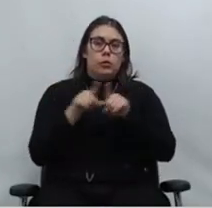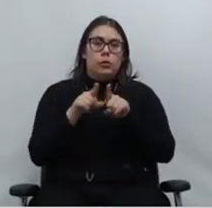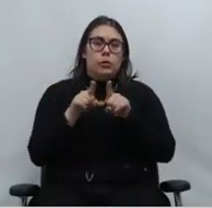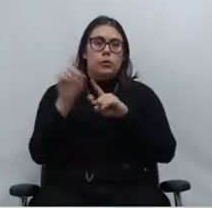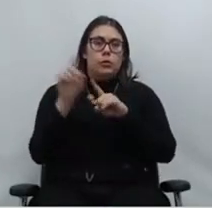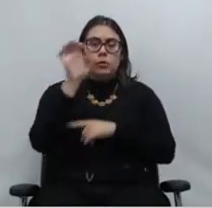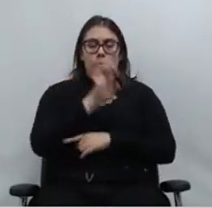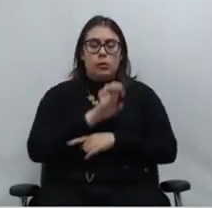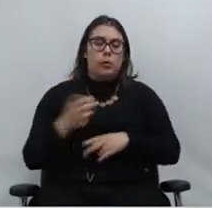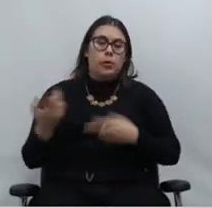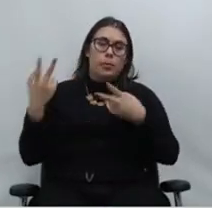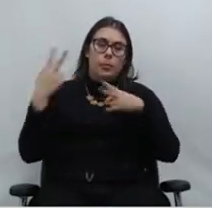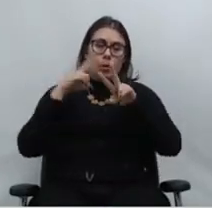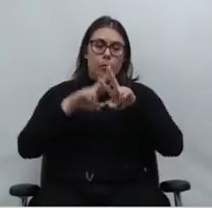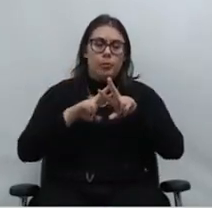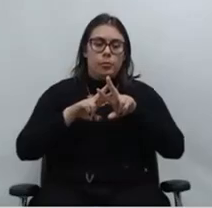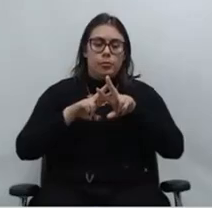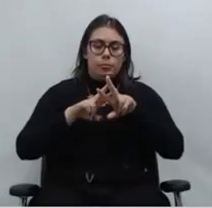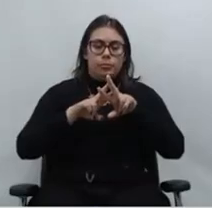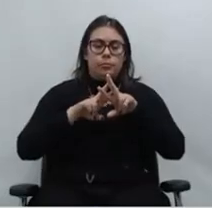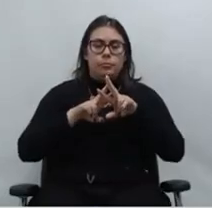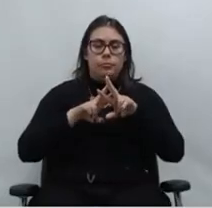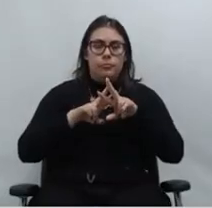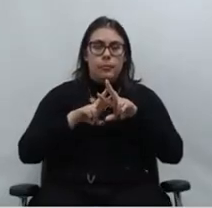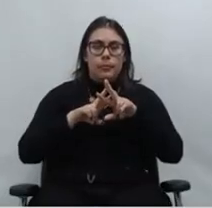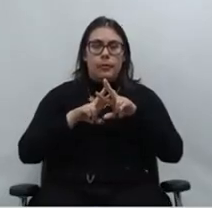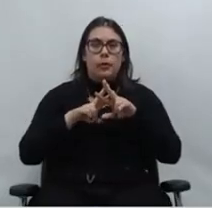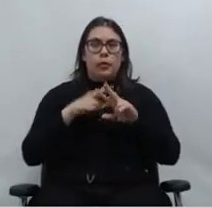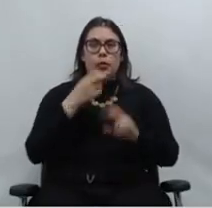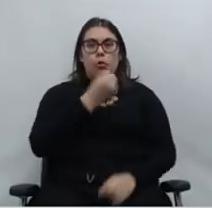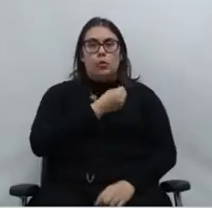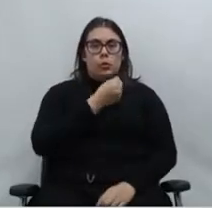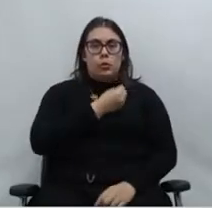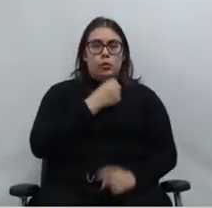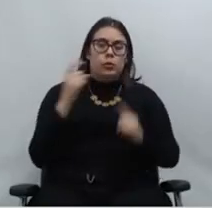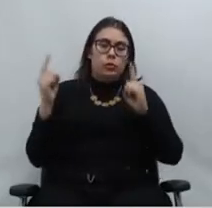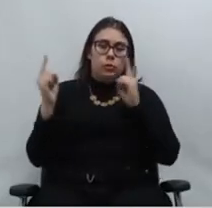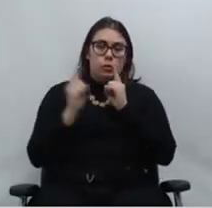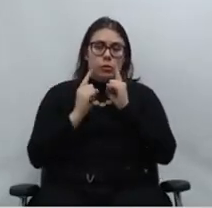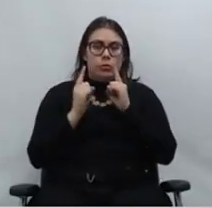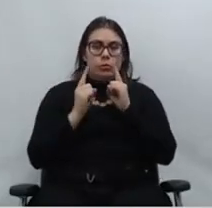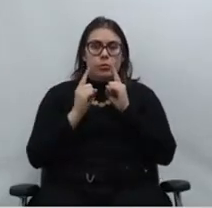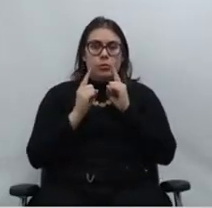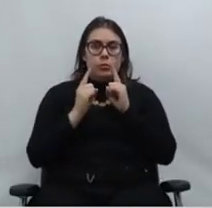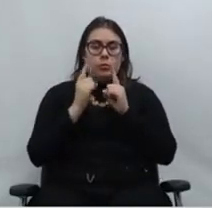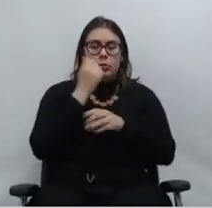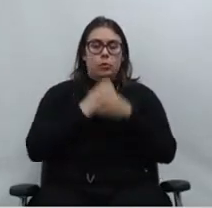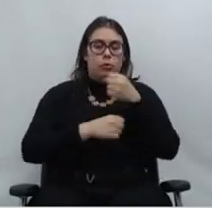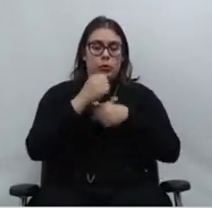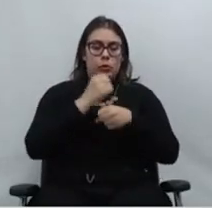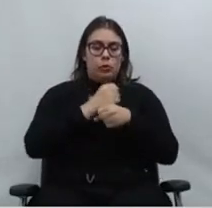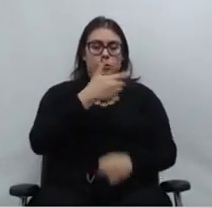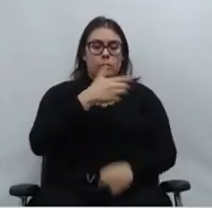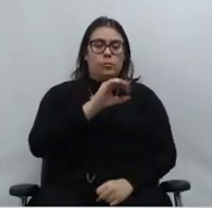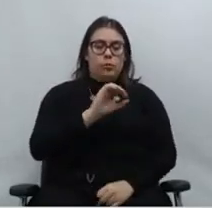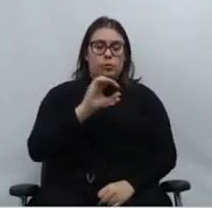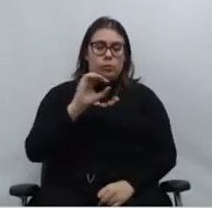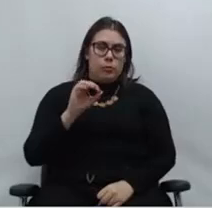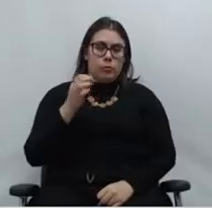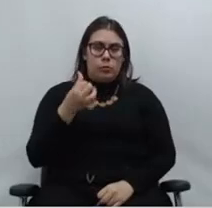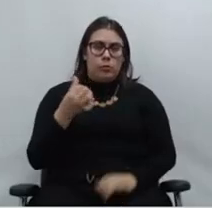unidades prisionais atendidas pela assistência suplementar e o número de atendimentos registrados no ano de 2006 a